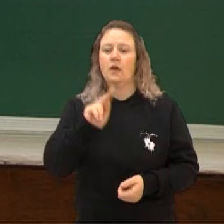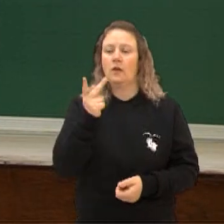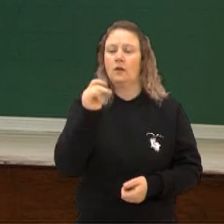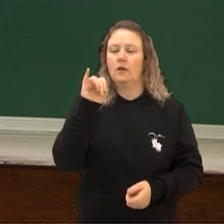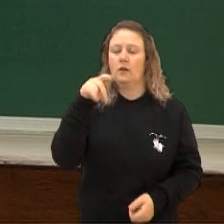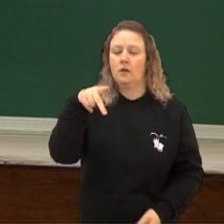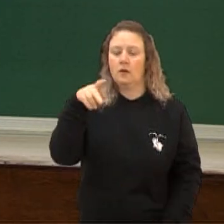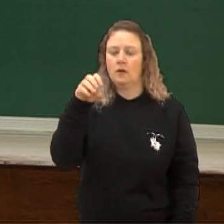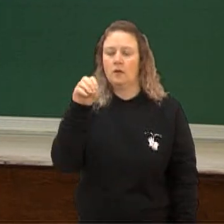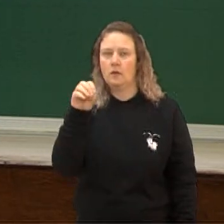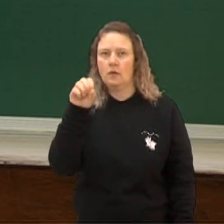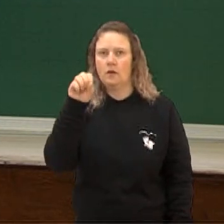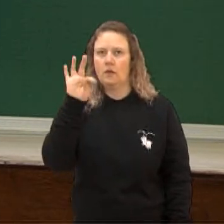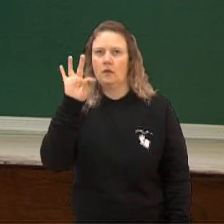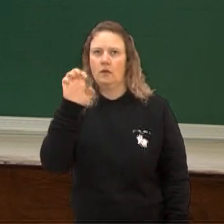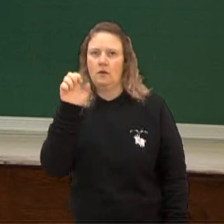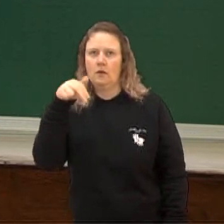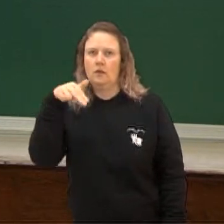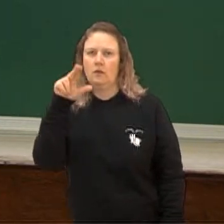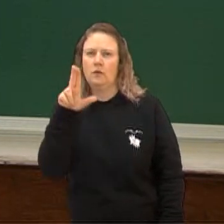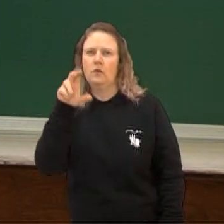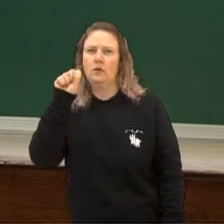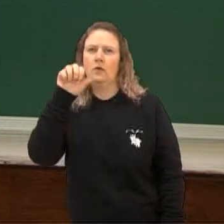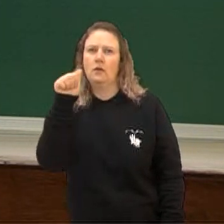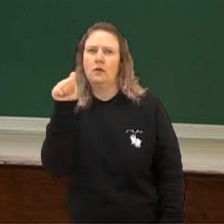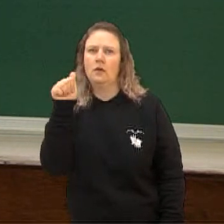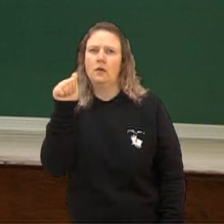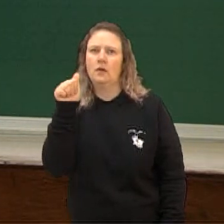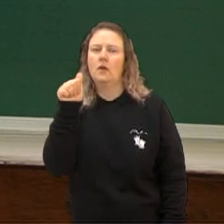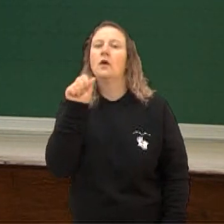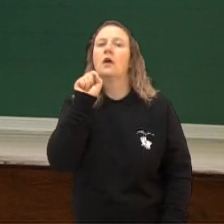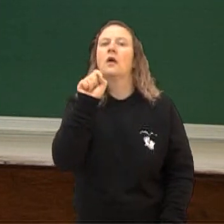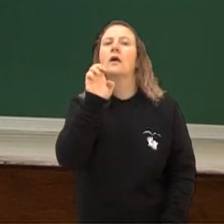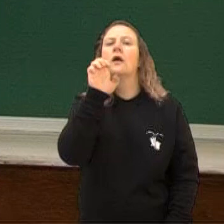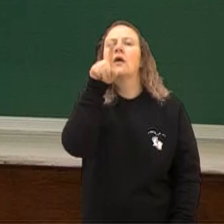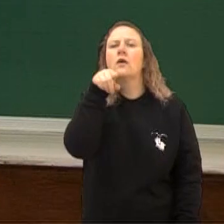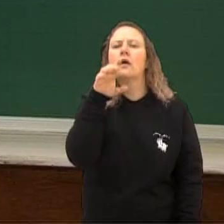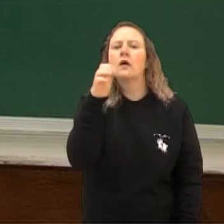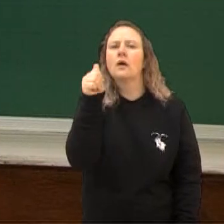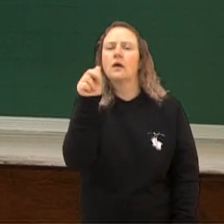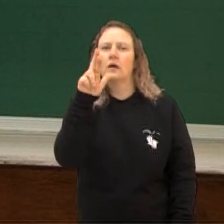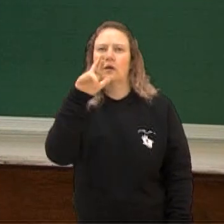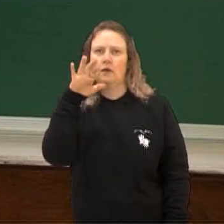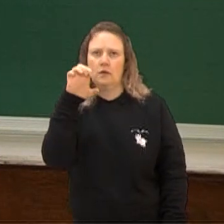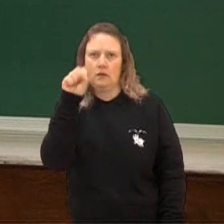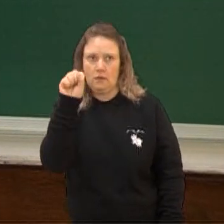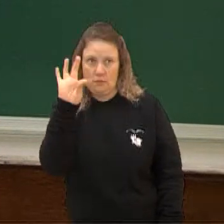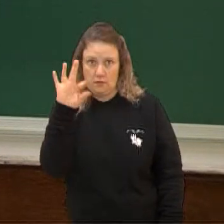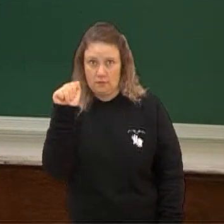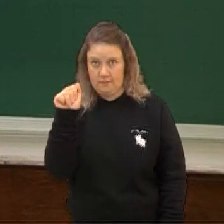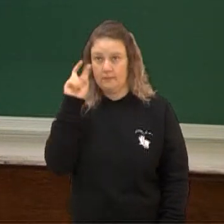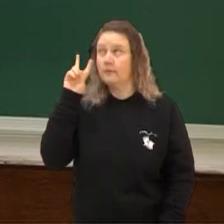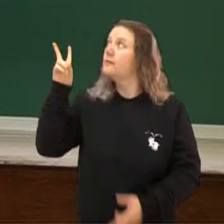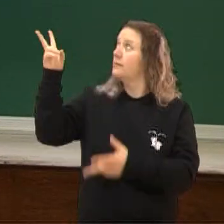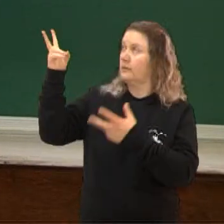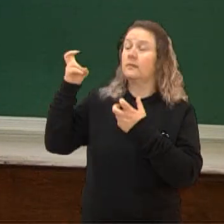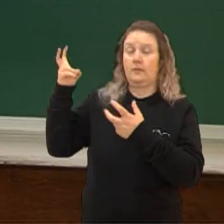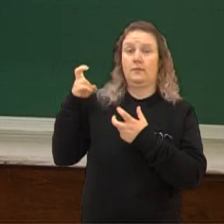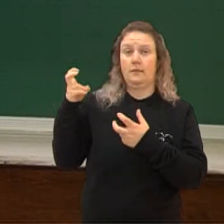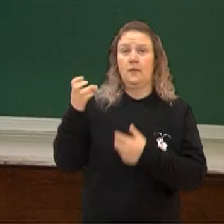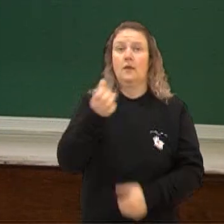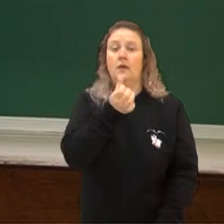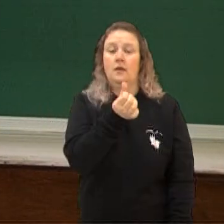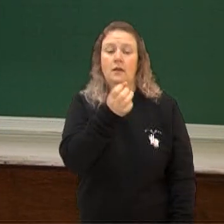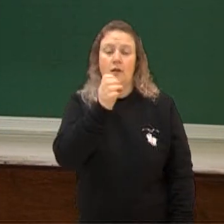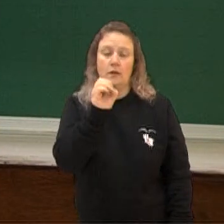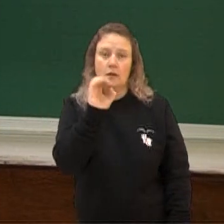lateral. Assim, vamos tentar ver para esse desenho aqui, percebam, nós temos uns